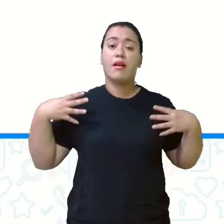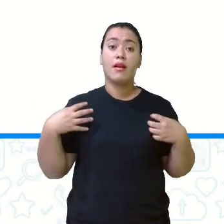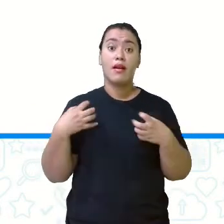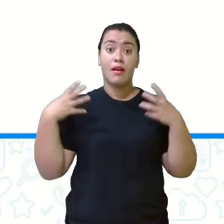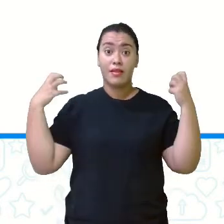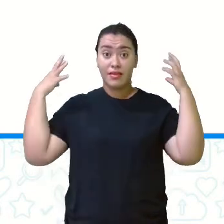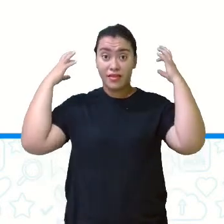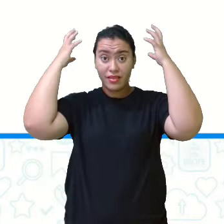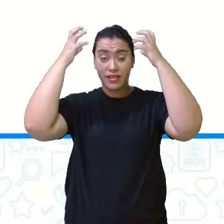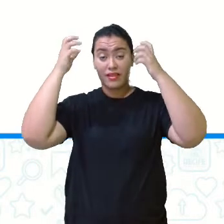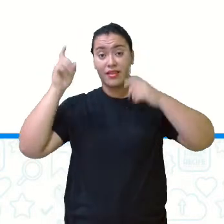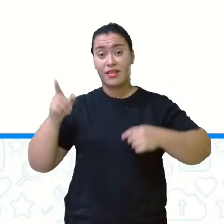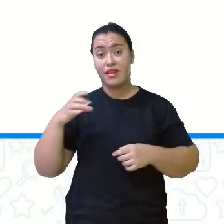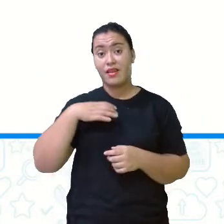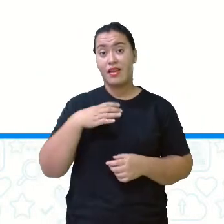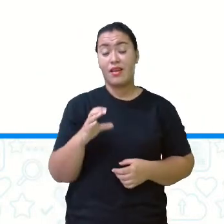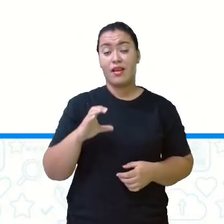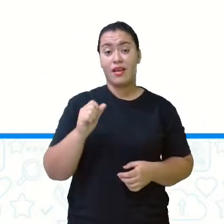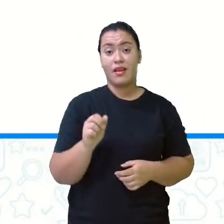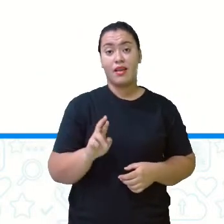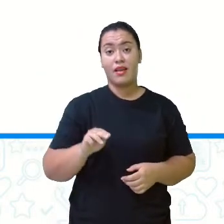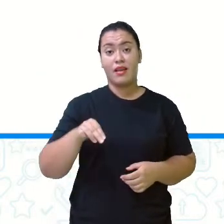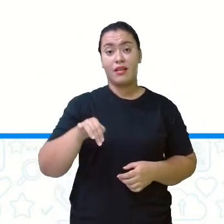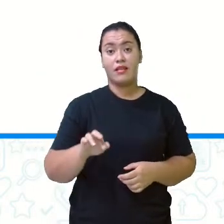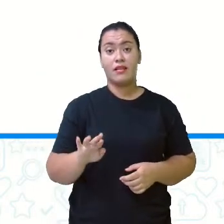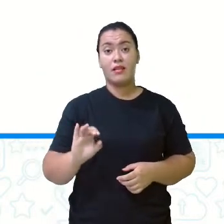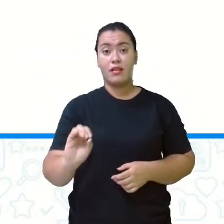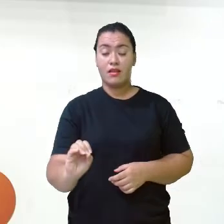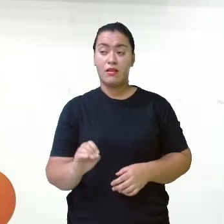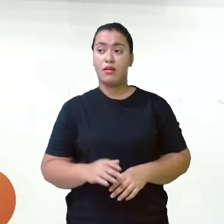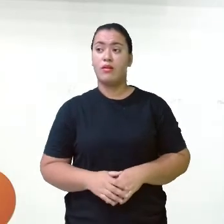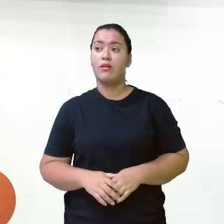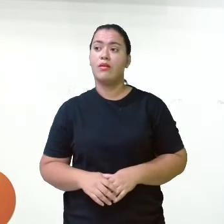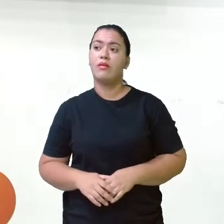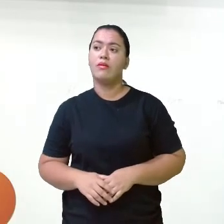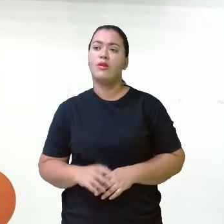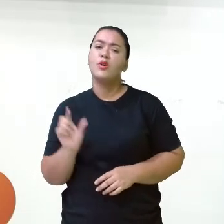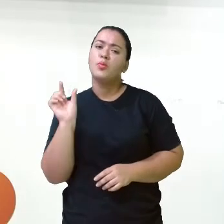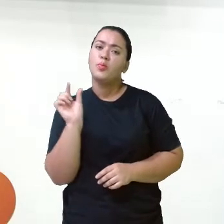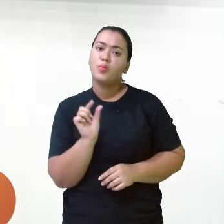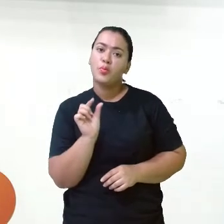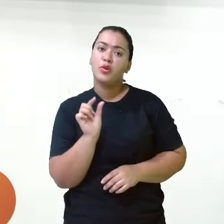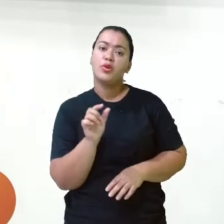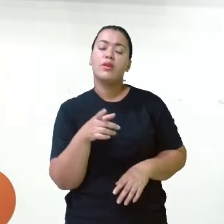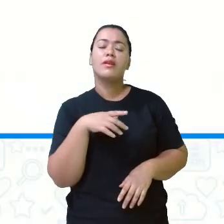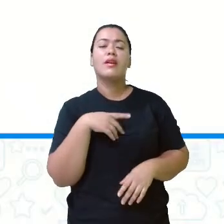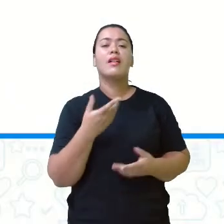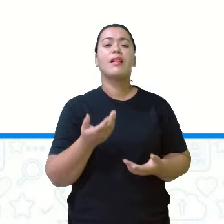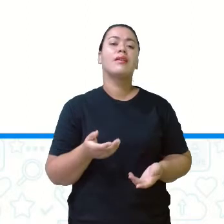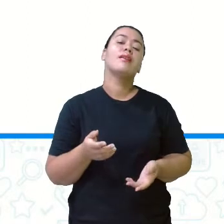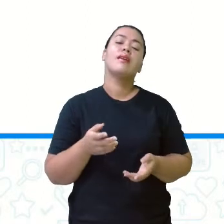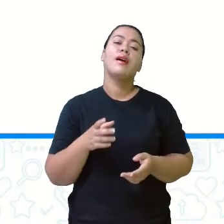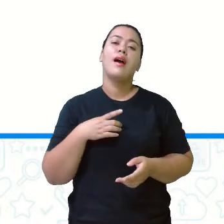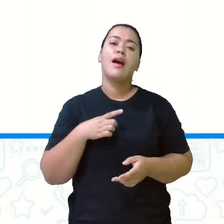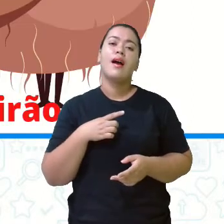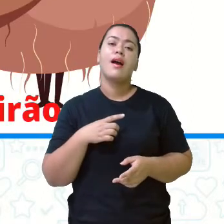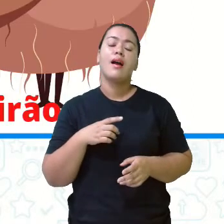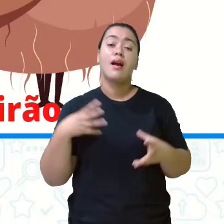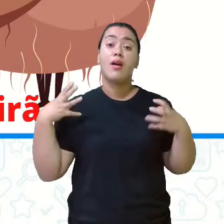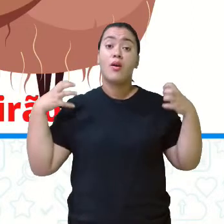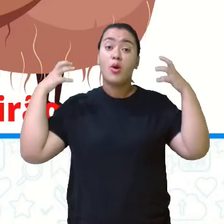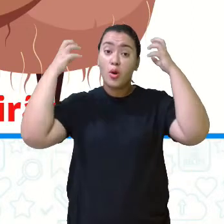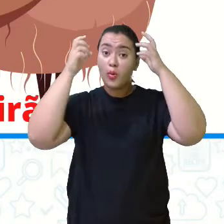aí carneiro, está no grau normal, como eu já falei. Tem um carneirinho,